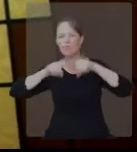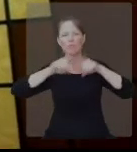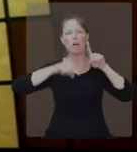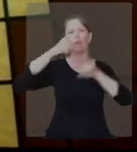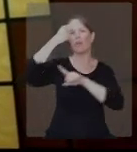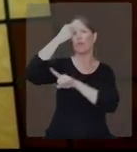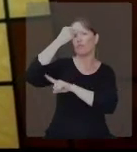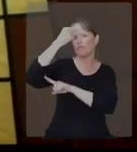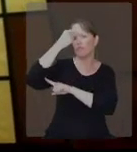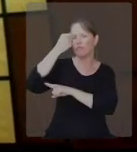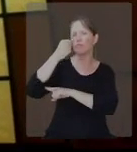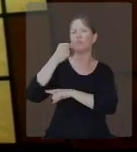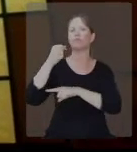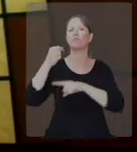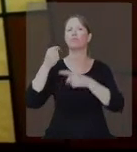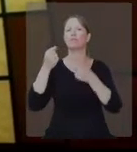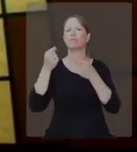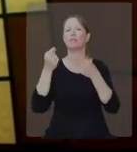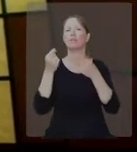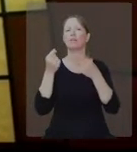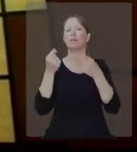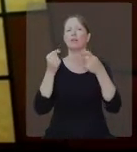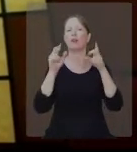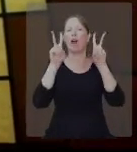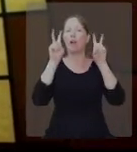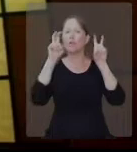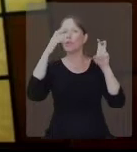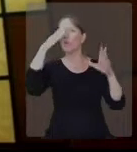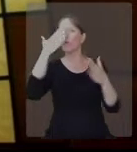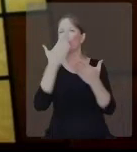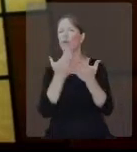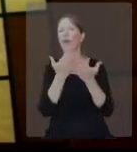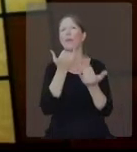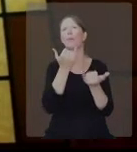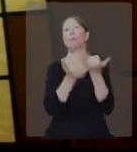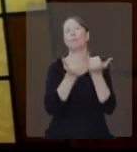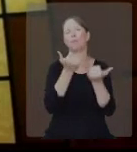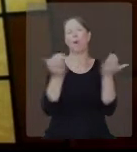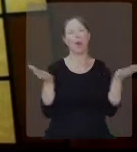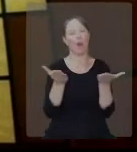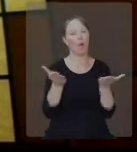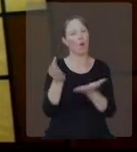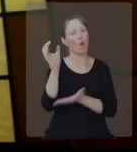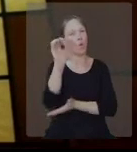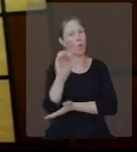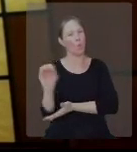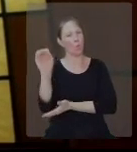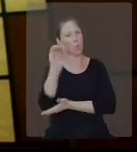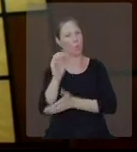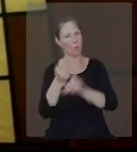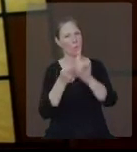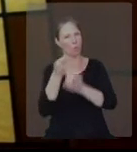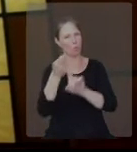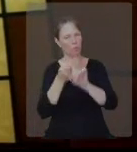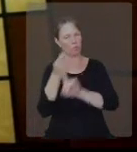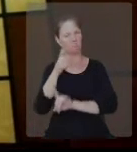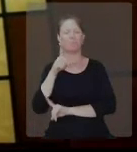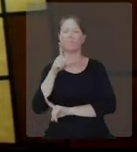acadêmicas relacionadas à fé cristã, né? Por exemplo, agora no mês de outubro nós